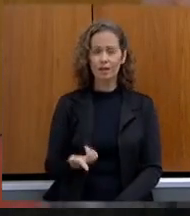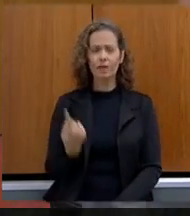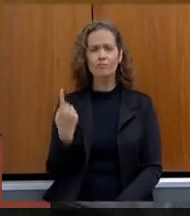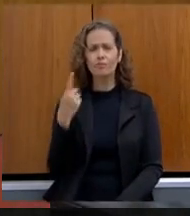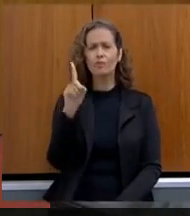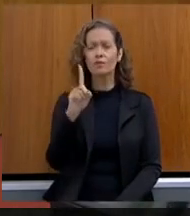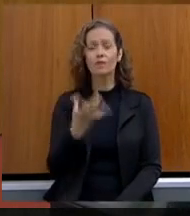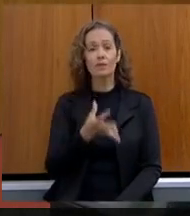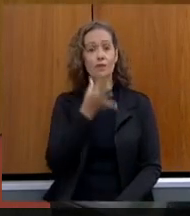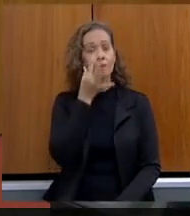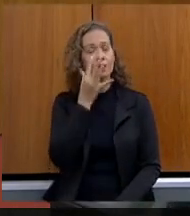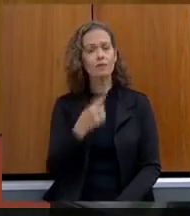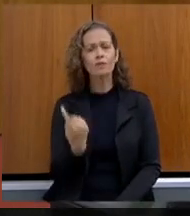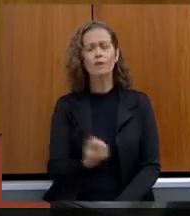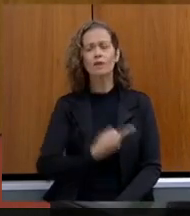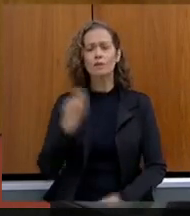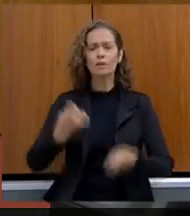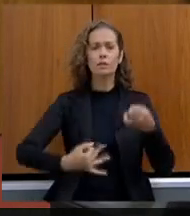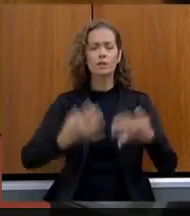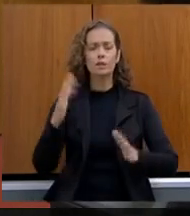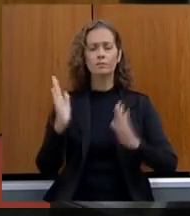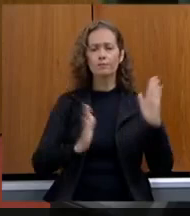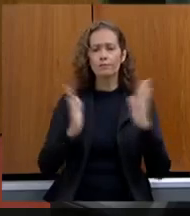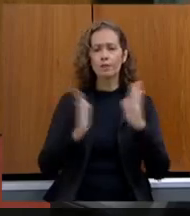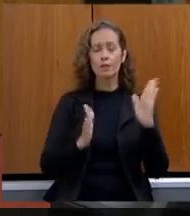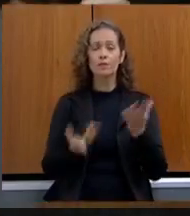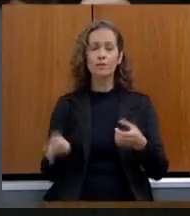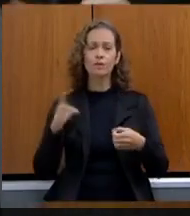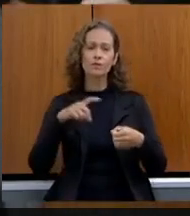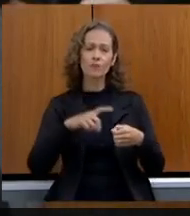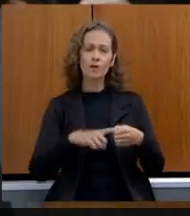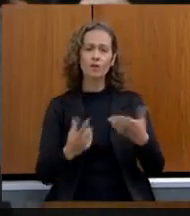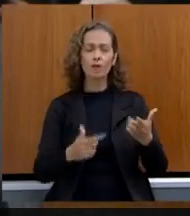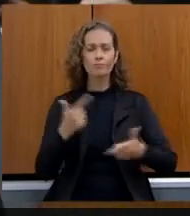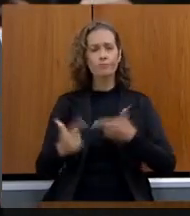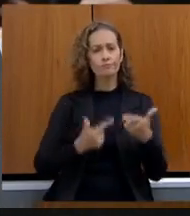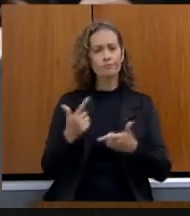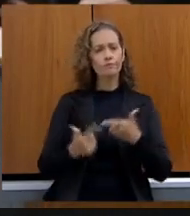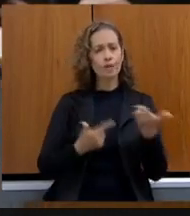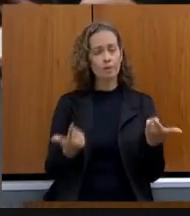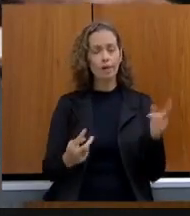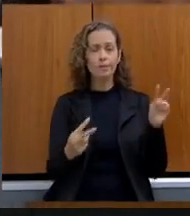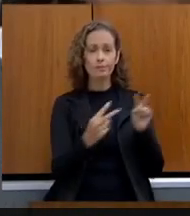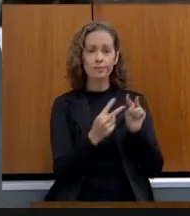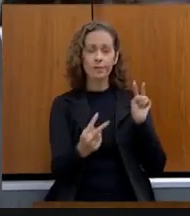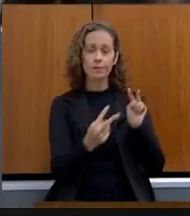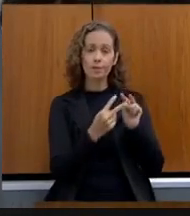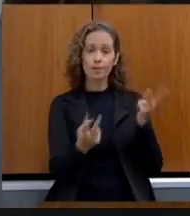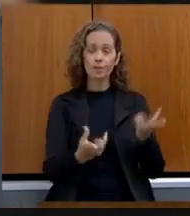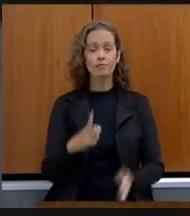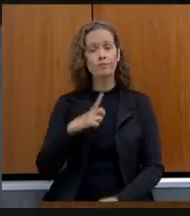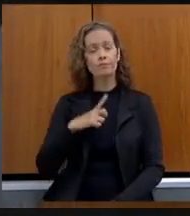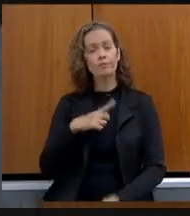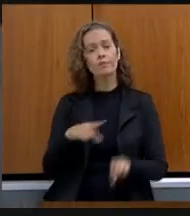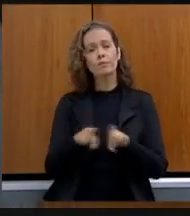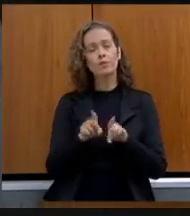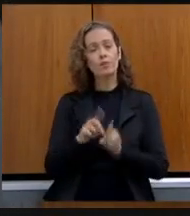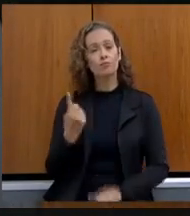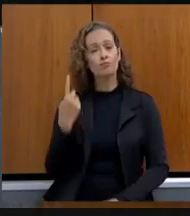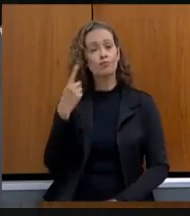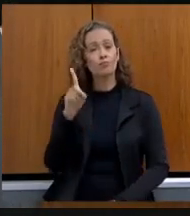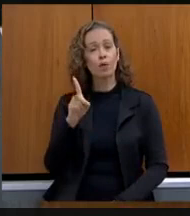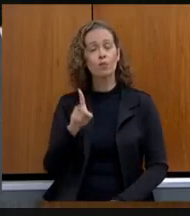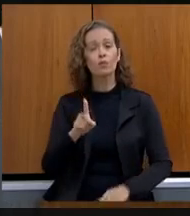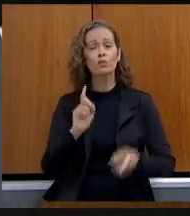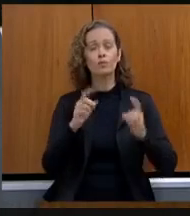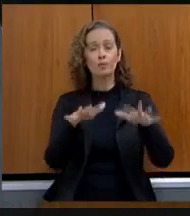presente Estávamos falando do período de retomada das atividades de forma ainda remota tivemos a última audiência